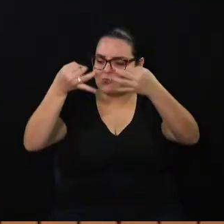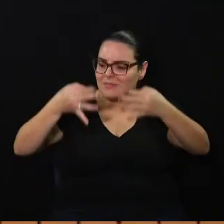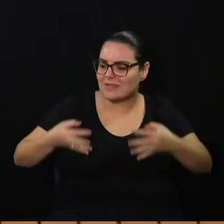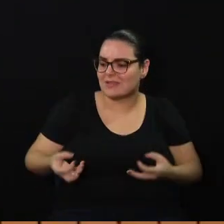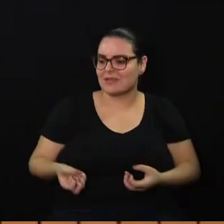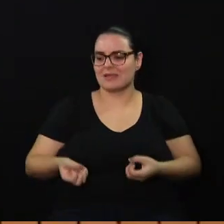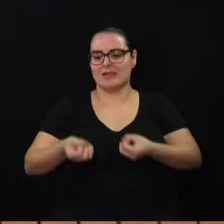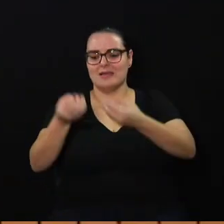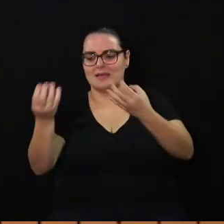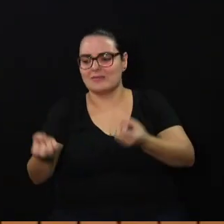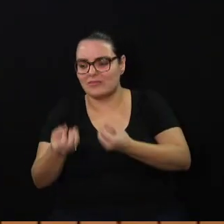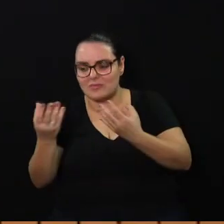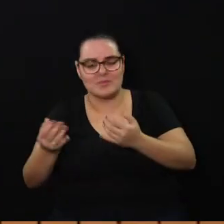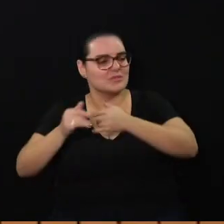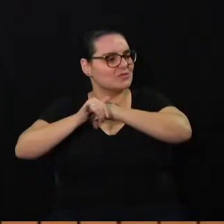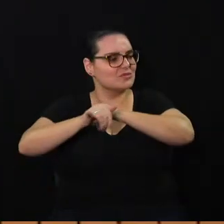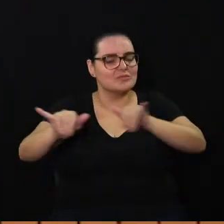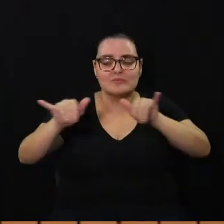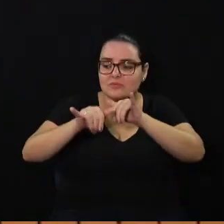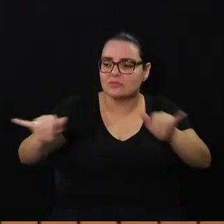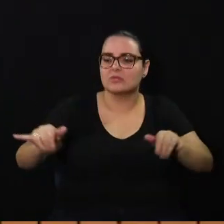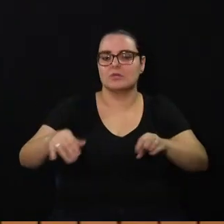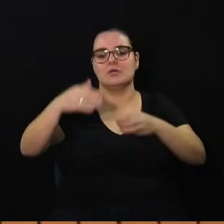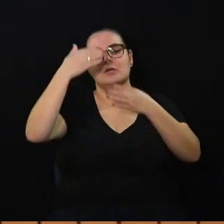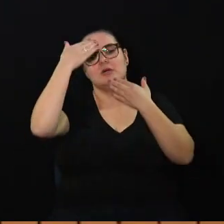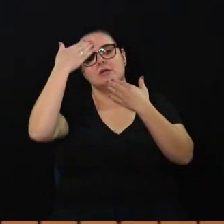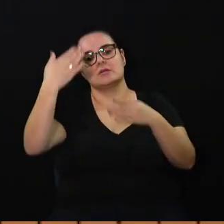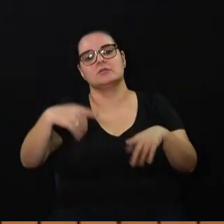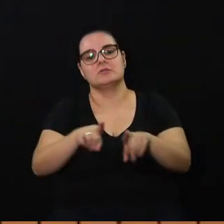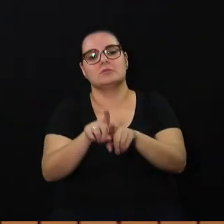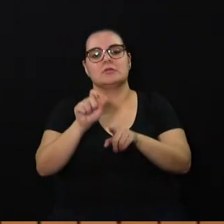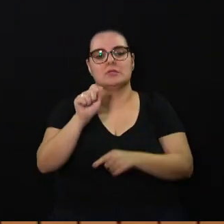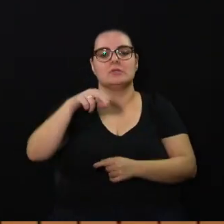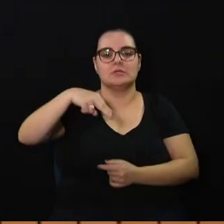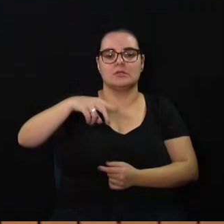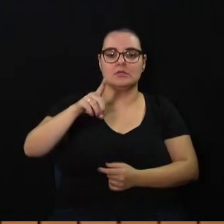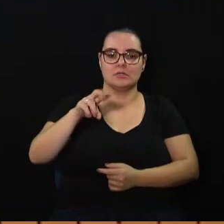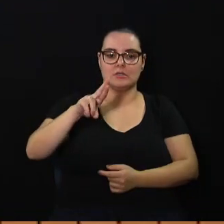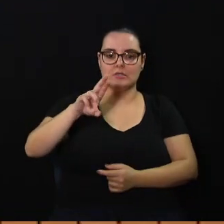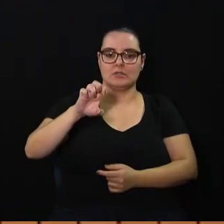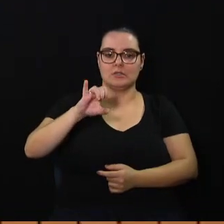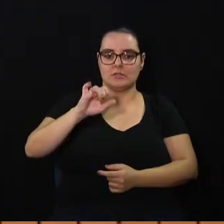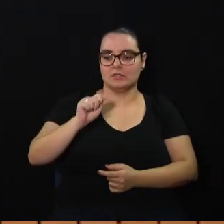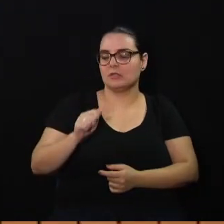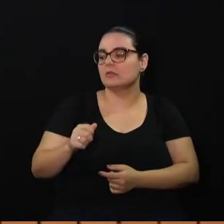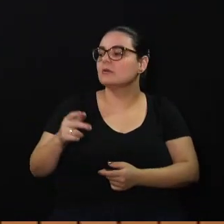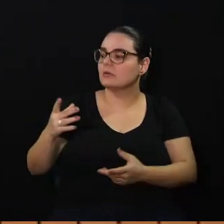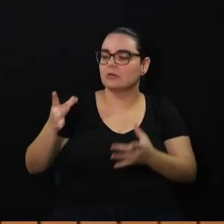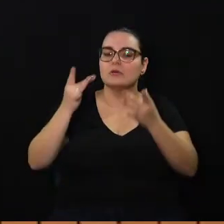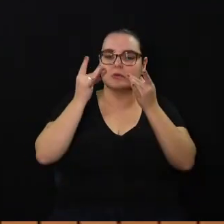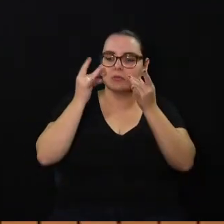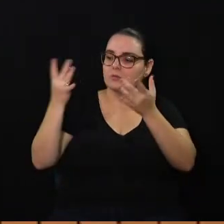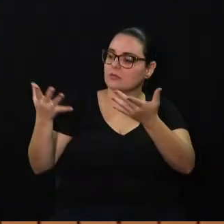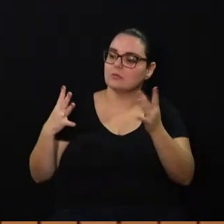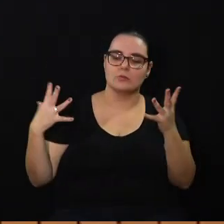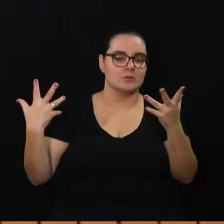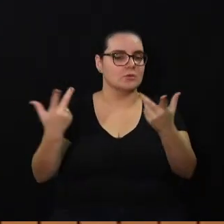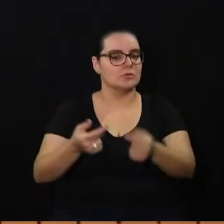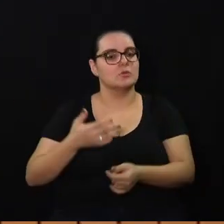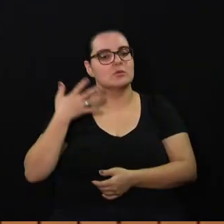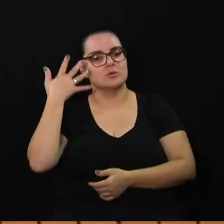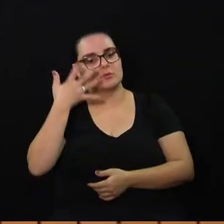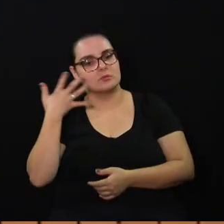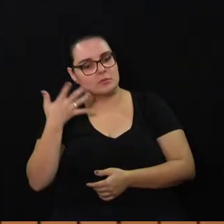várias informações agradecer também a andreia o qual agradeço aí a presença de todos os palestrantes que estão conosco